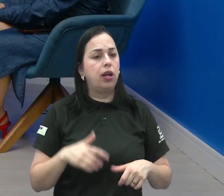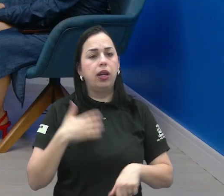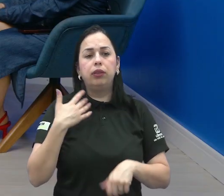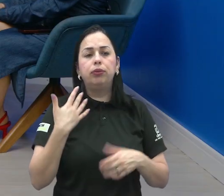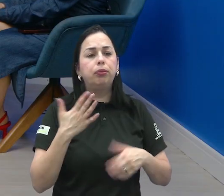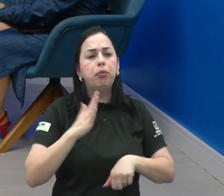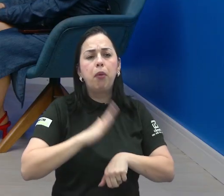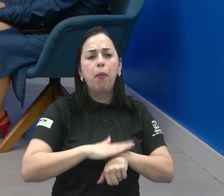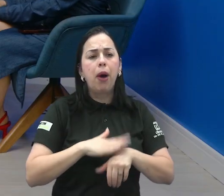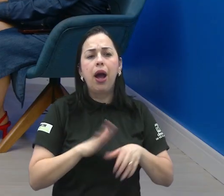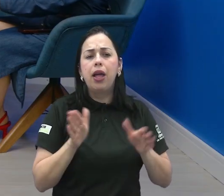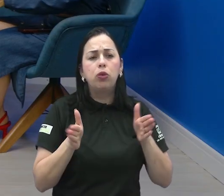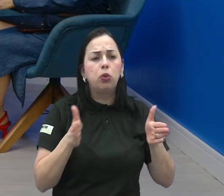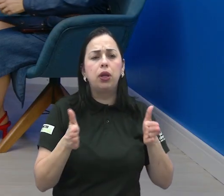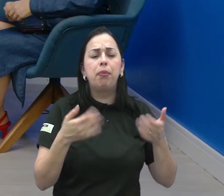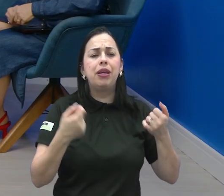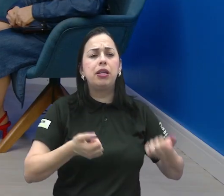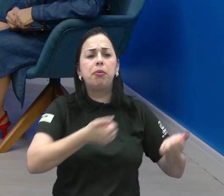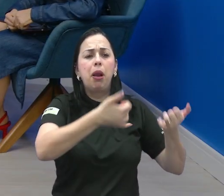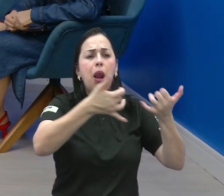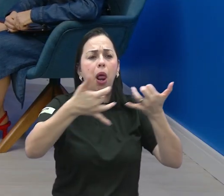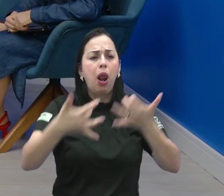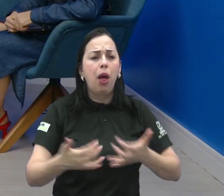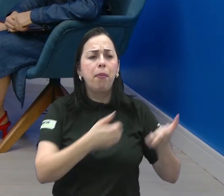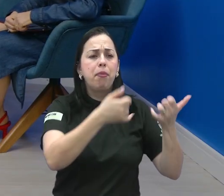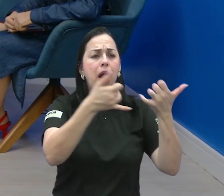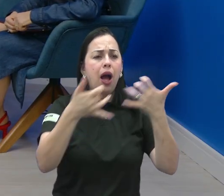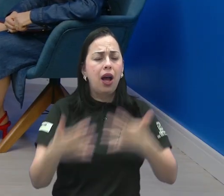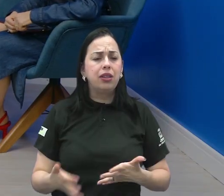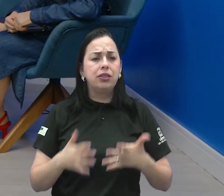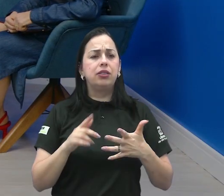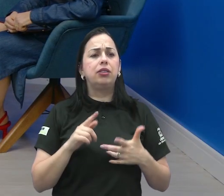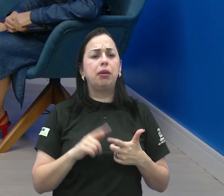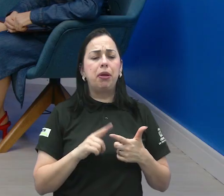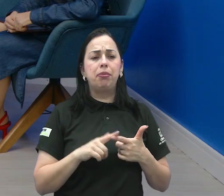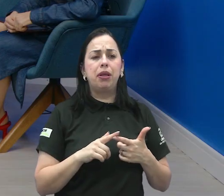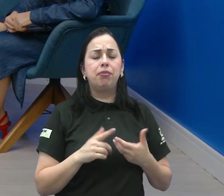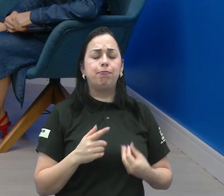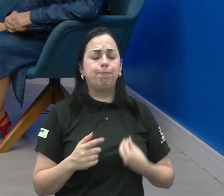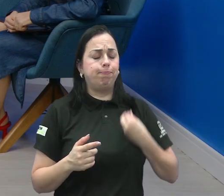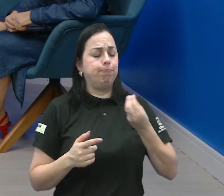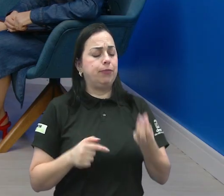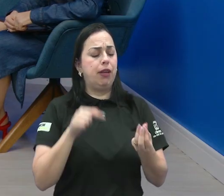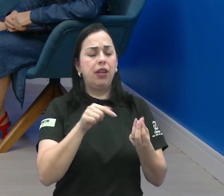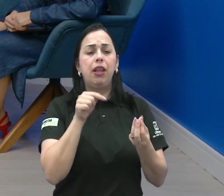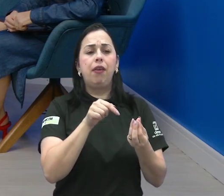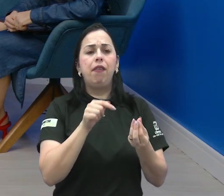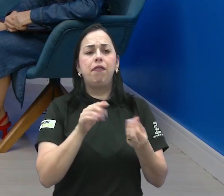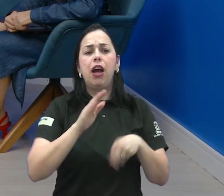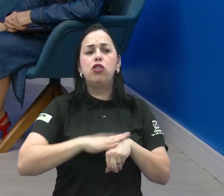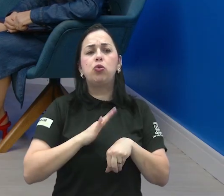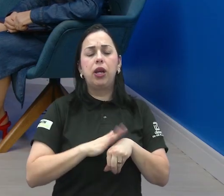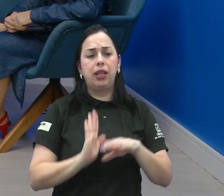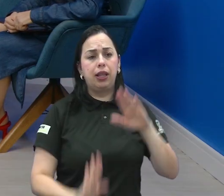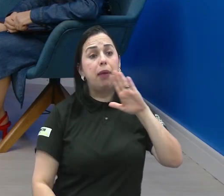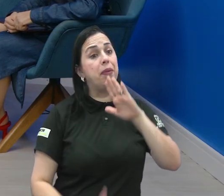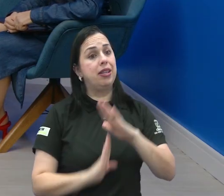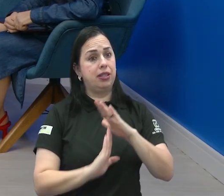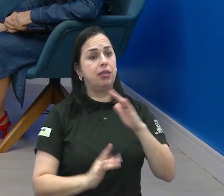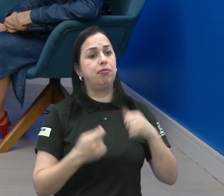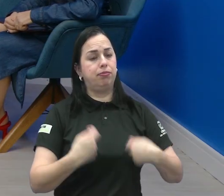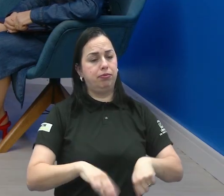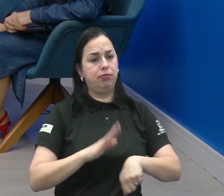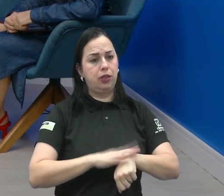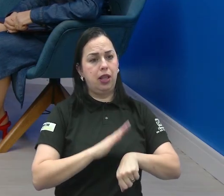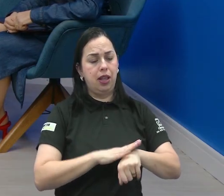poder reconhecer em si, né, o que ele está fazendo com o trabalho e com a vida. Né? É necessário que ele limite esse